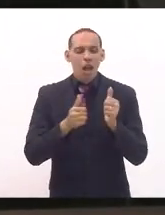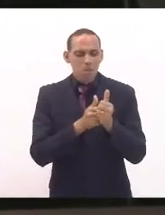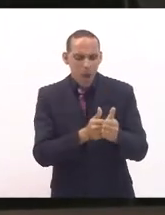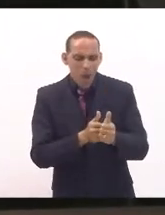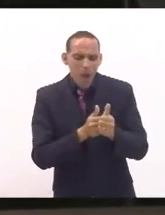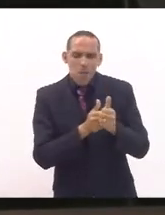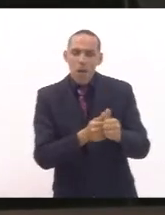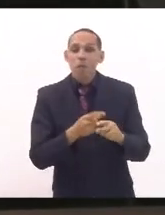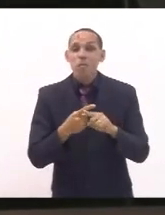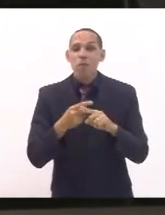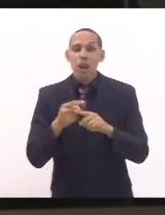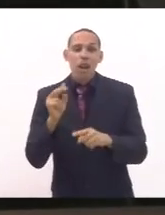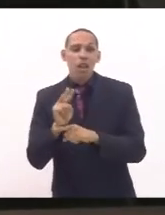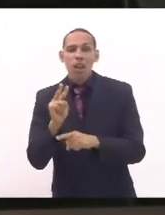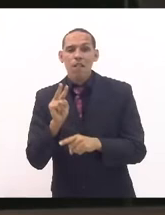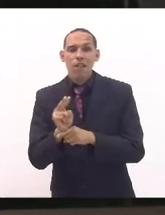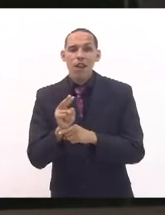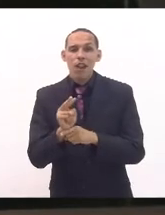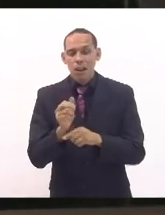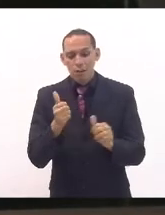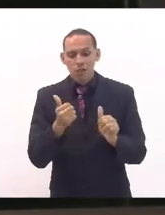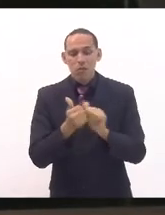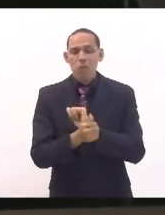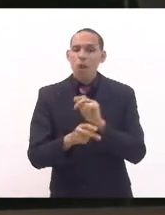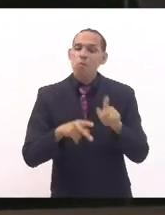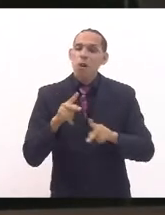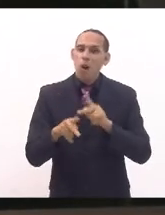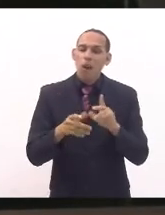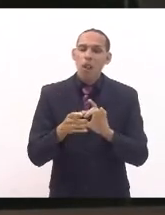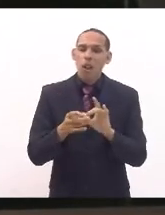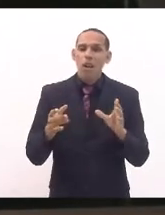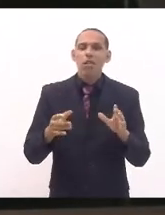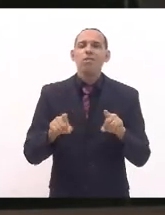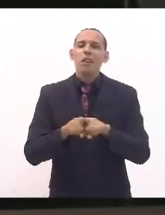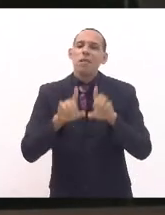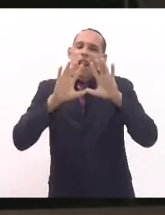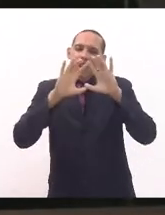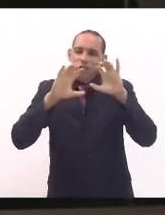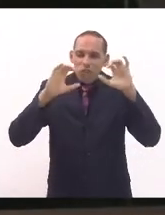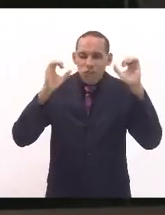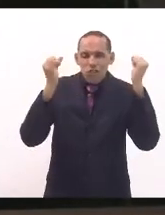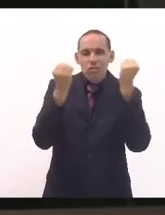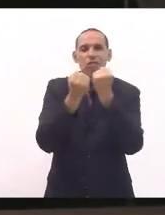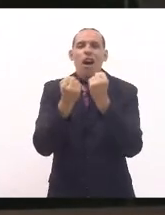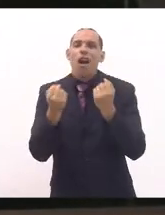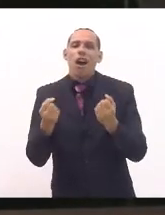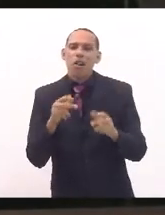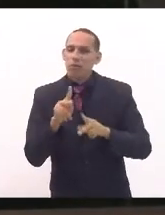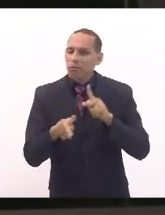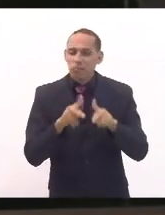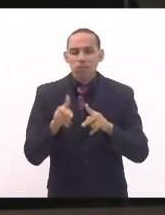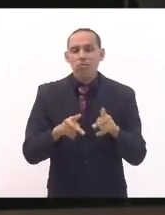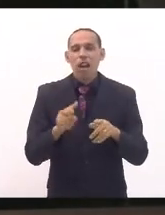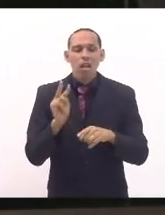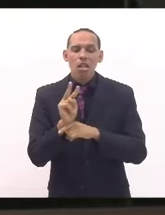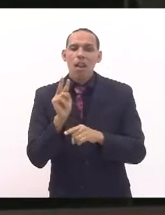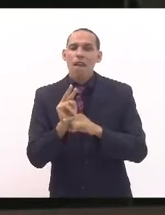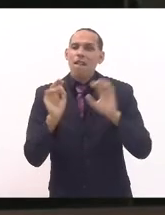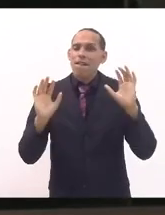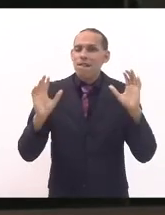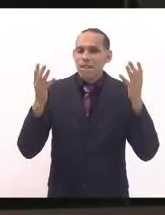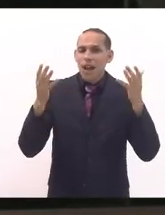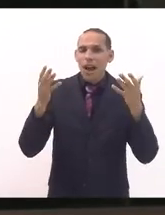por defender um futebol popular, um estádio popular, por defender muitas vezes as festas